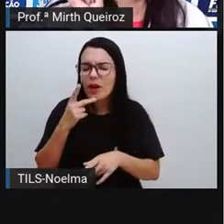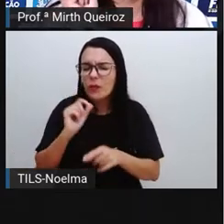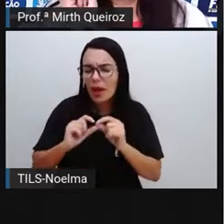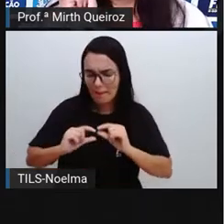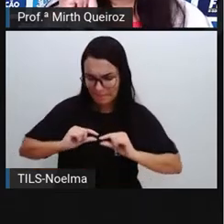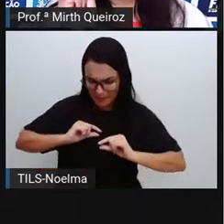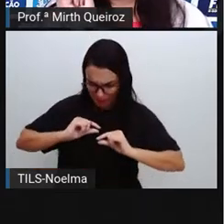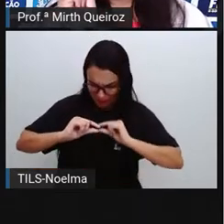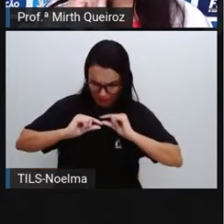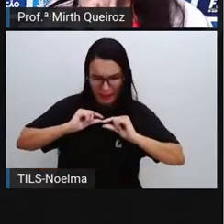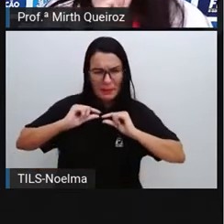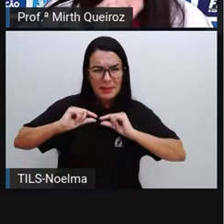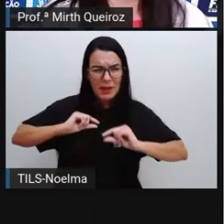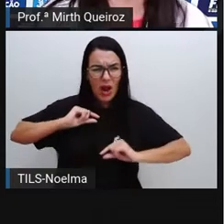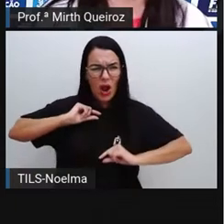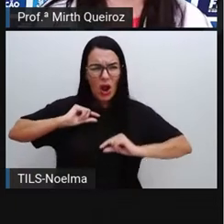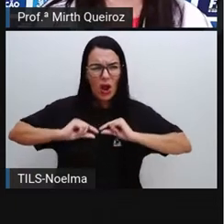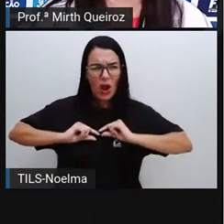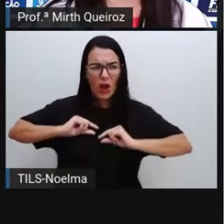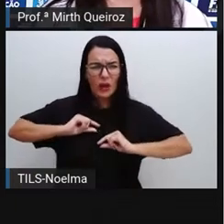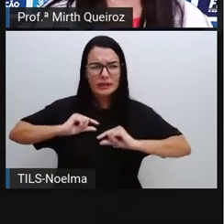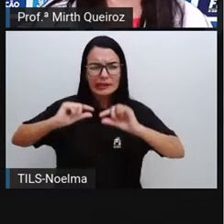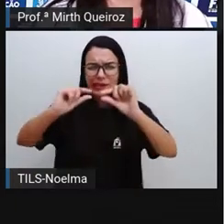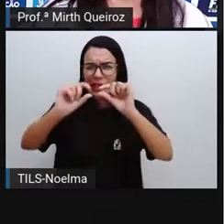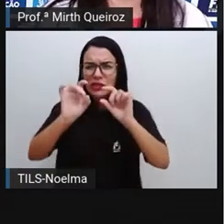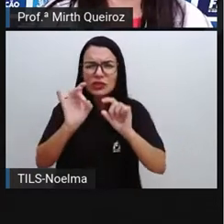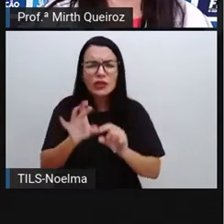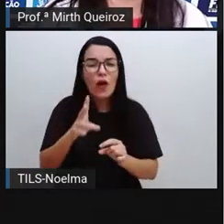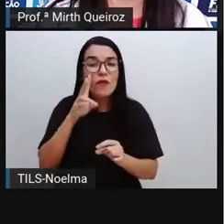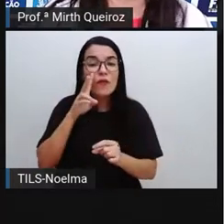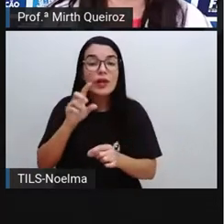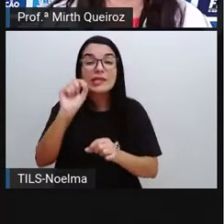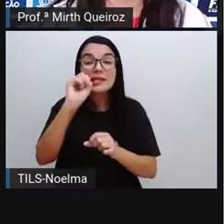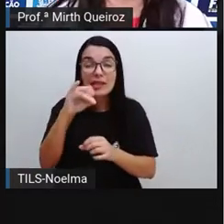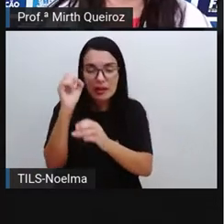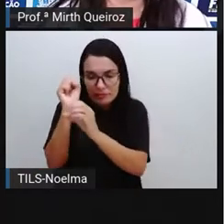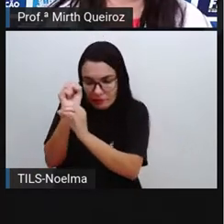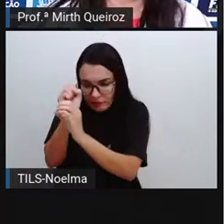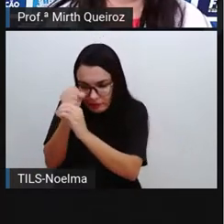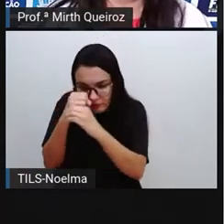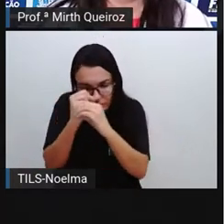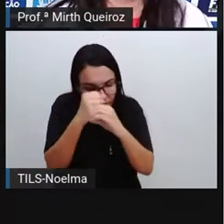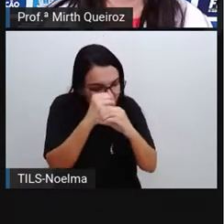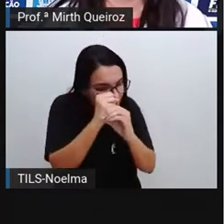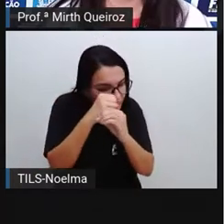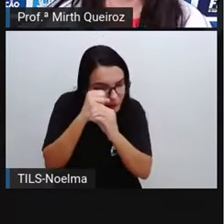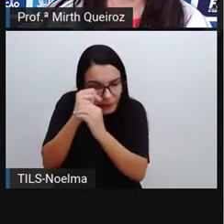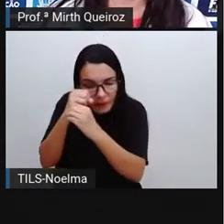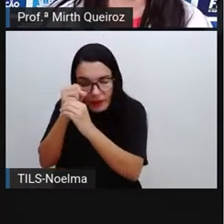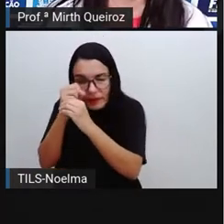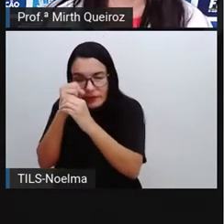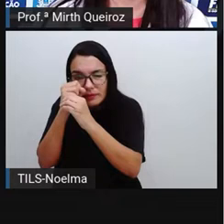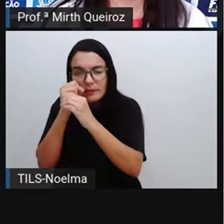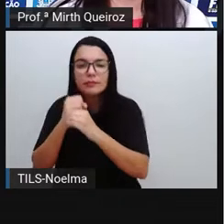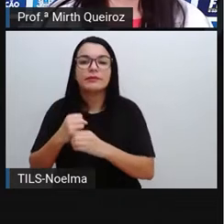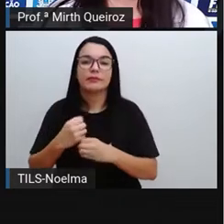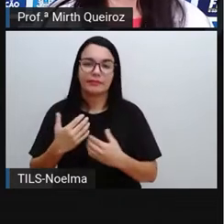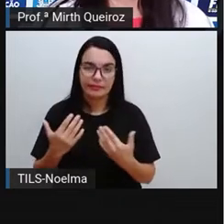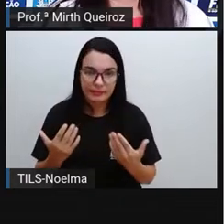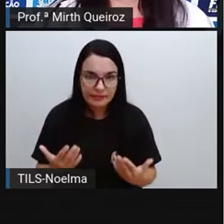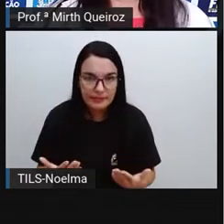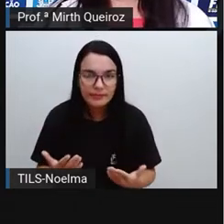organismos tão minúsculos, que a gente só consegue ver, só consegue observar através do